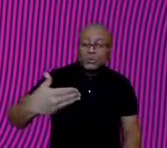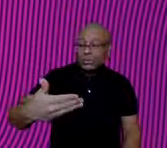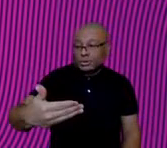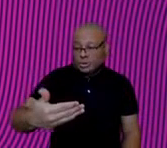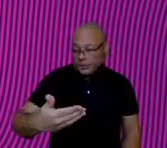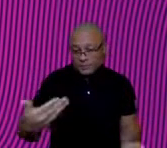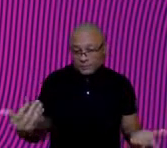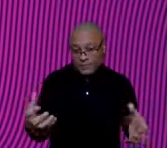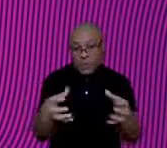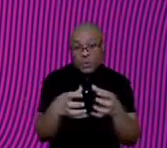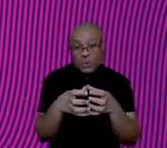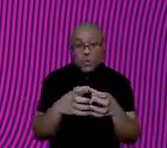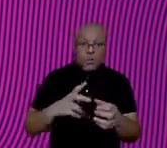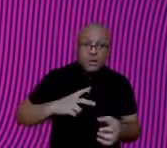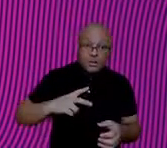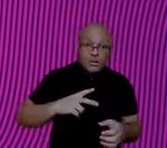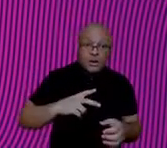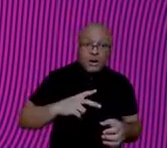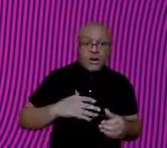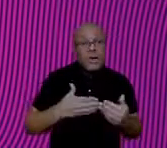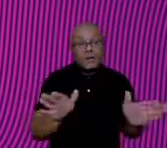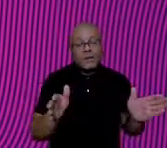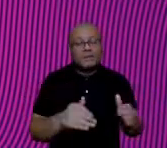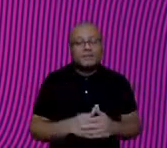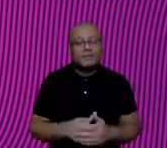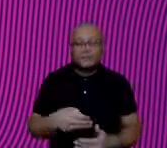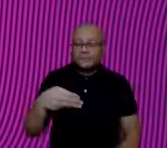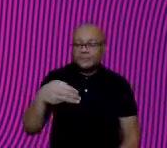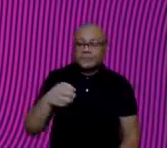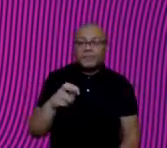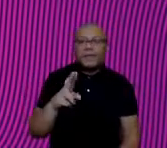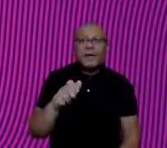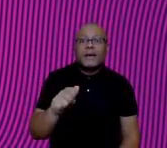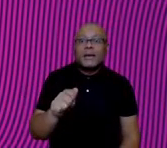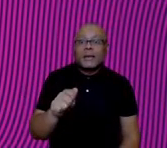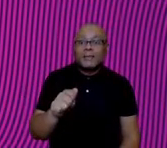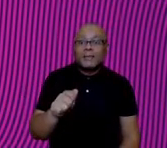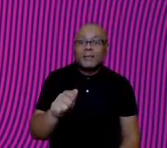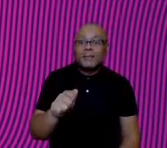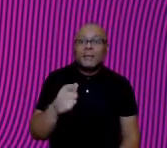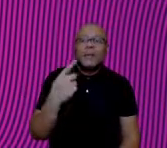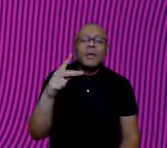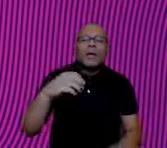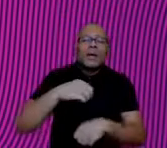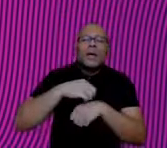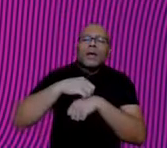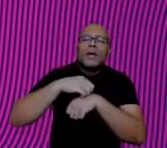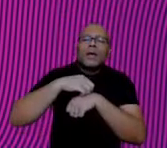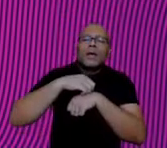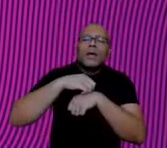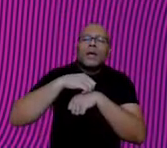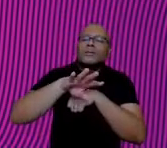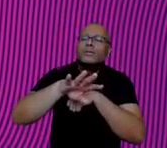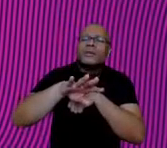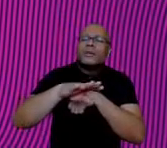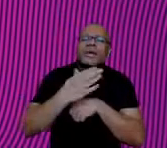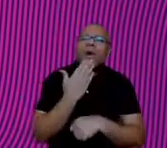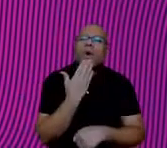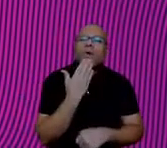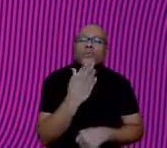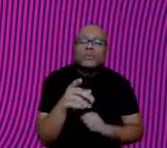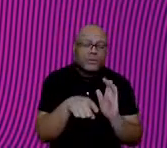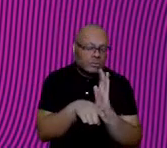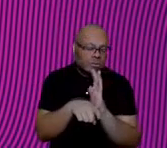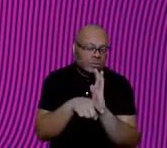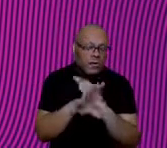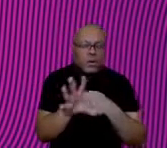privado. Mariana, em 10 segundos, qual dica você daria quanto à solicitação dos exames complementares